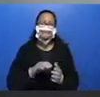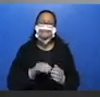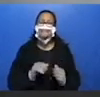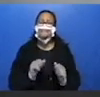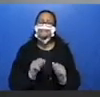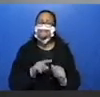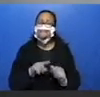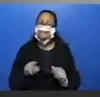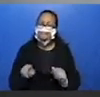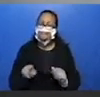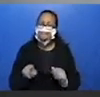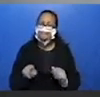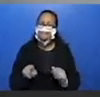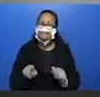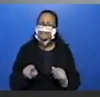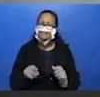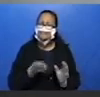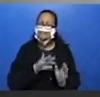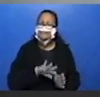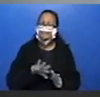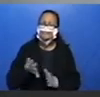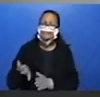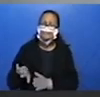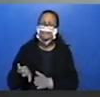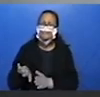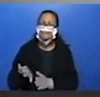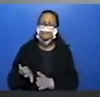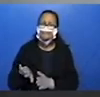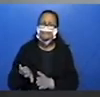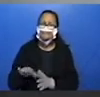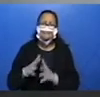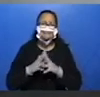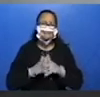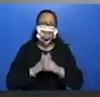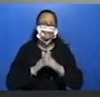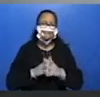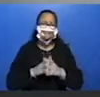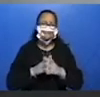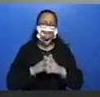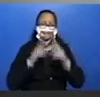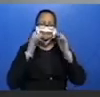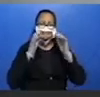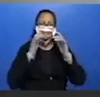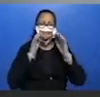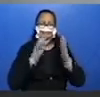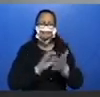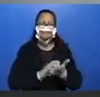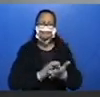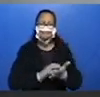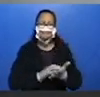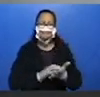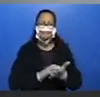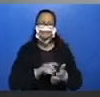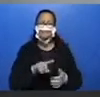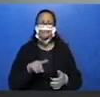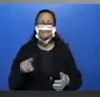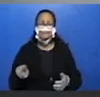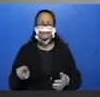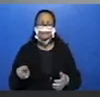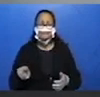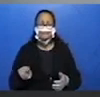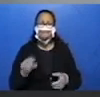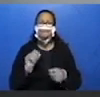que atrapalhe esse cálculo mental, que vocês não vão precisar, vocês vão ver. Você costuma fazer